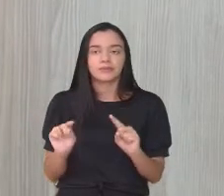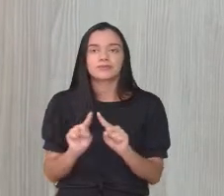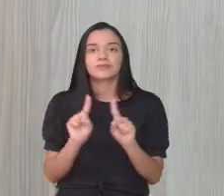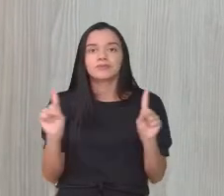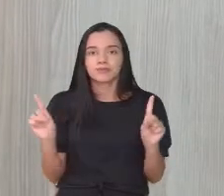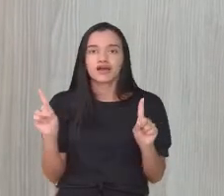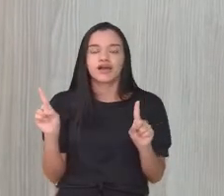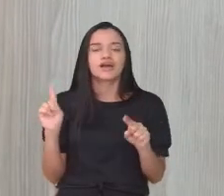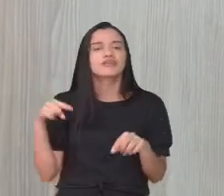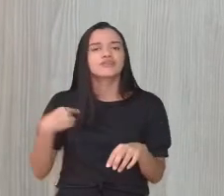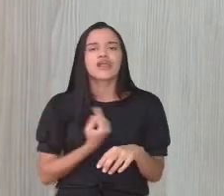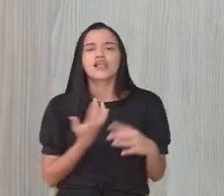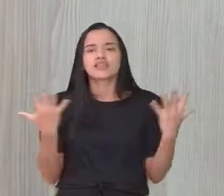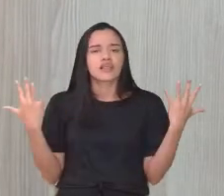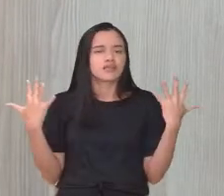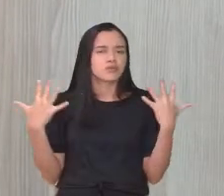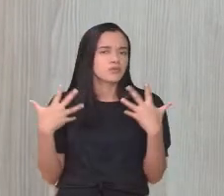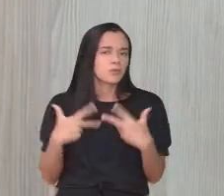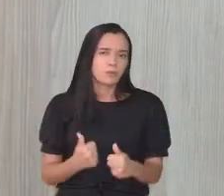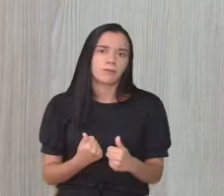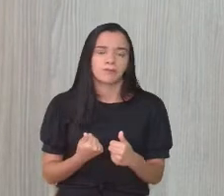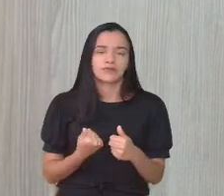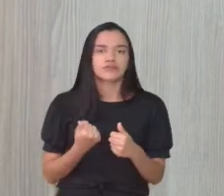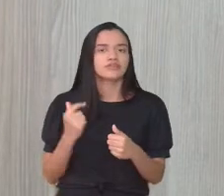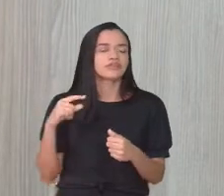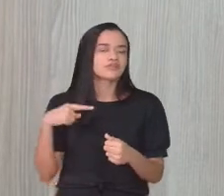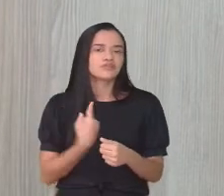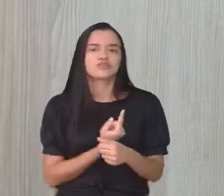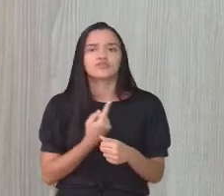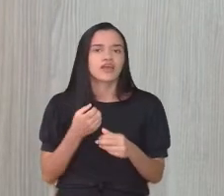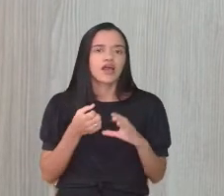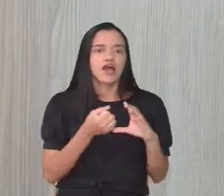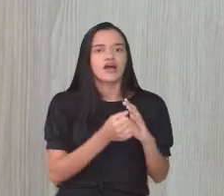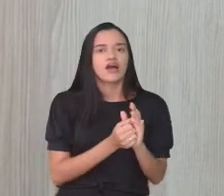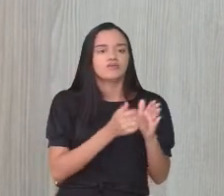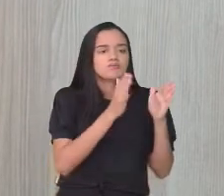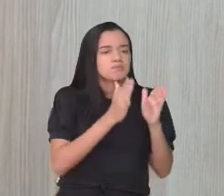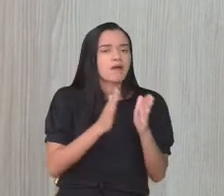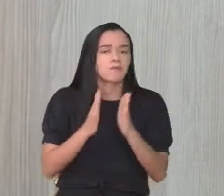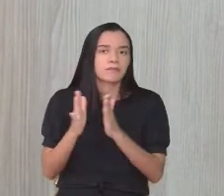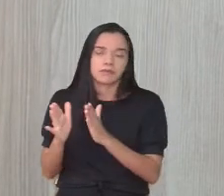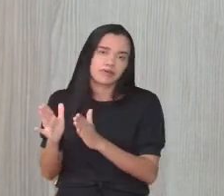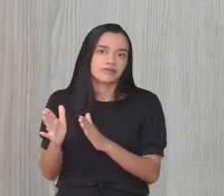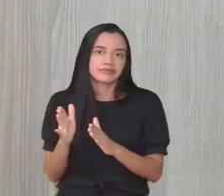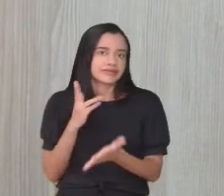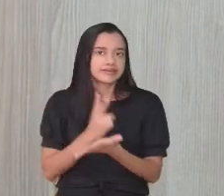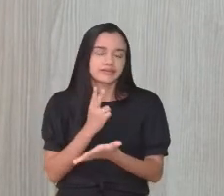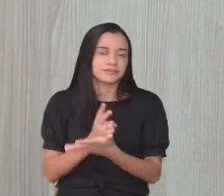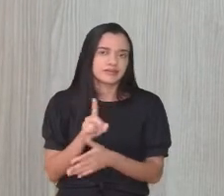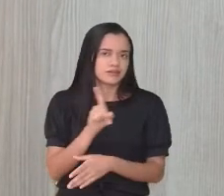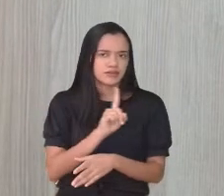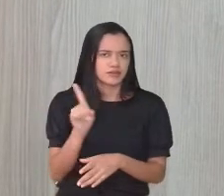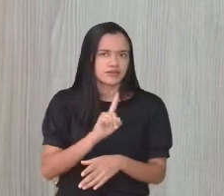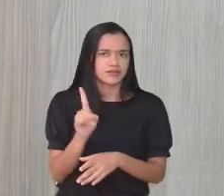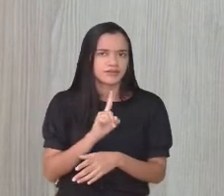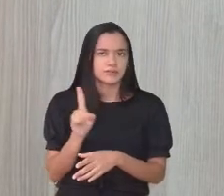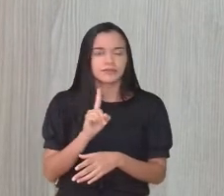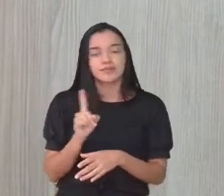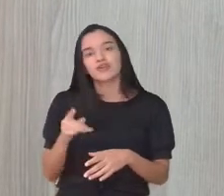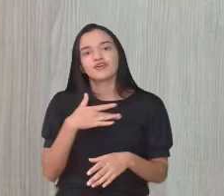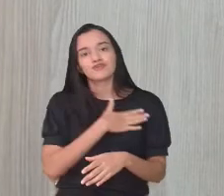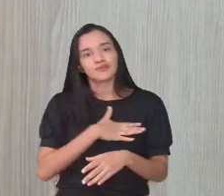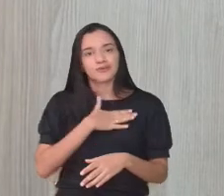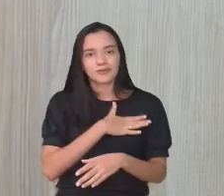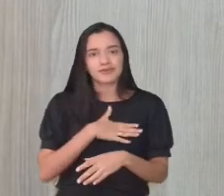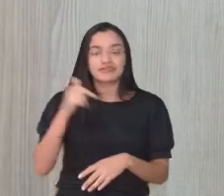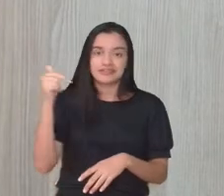a gente faz tão naturalmente que a gente não fica classificando isso o tempo inteiro, não, tá? Não se assustem. Como sempre, foi um prazer